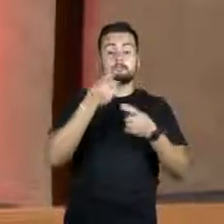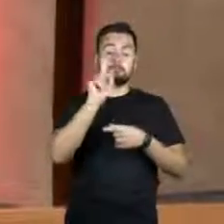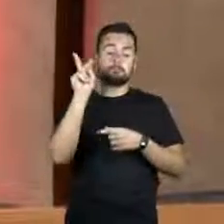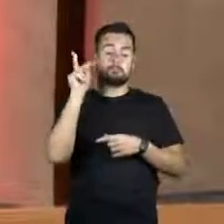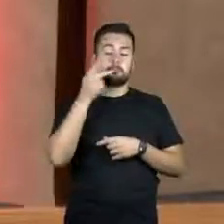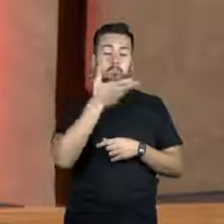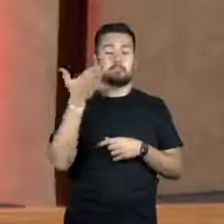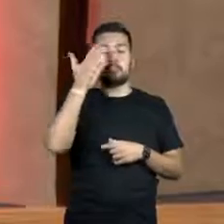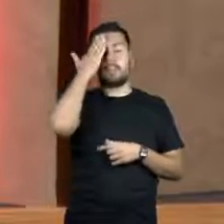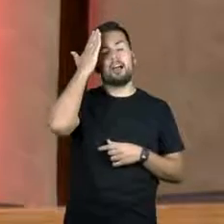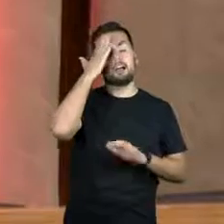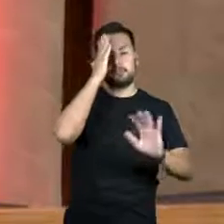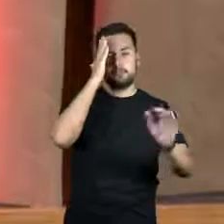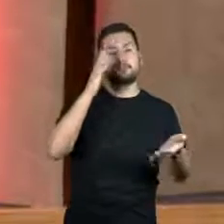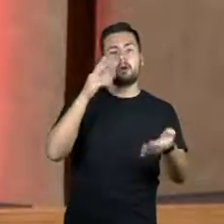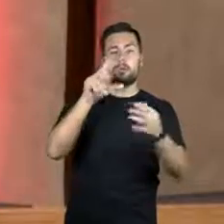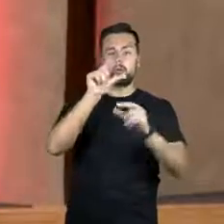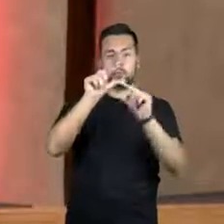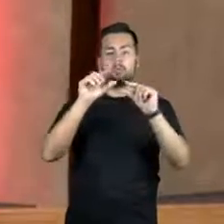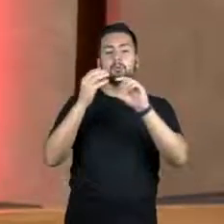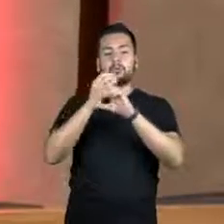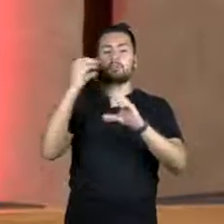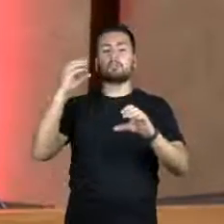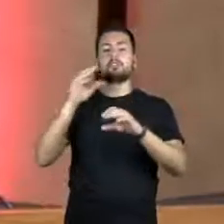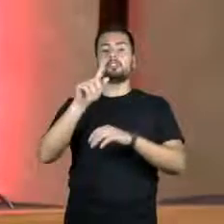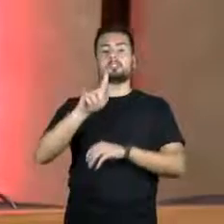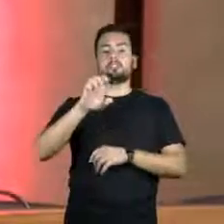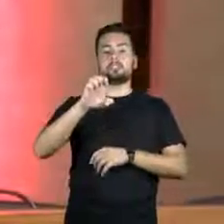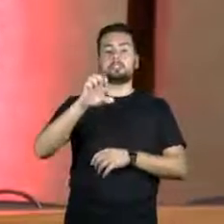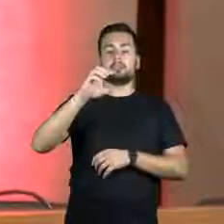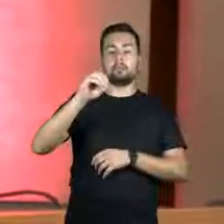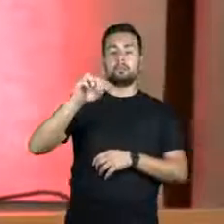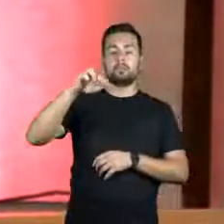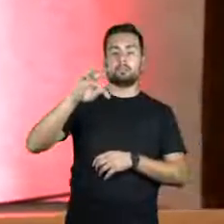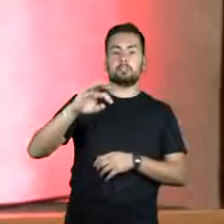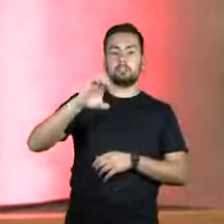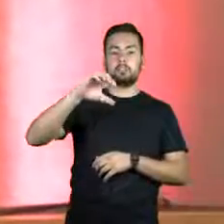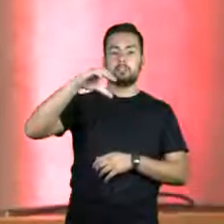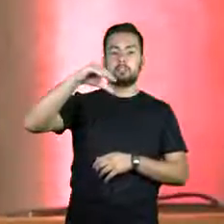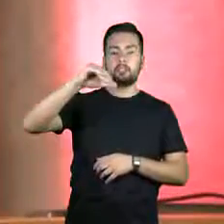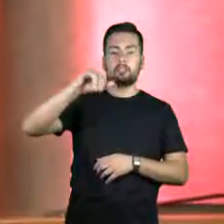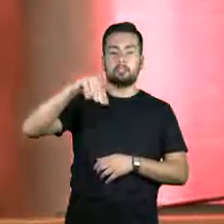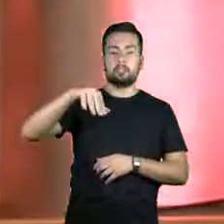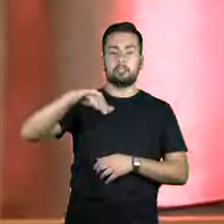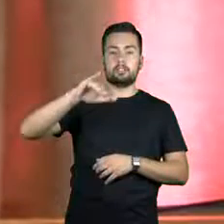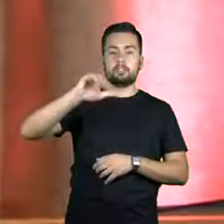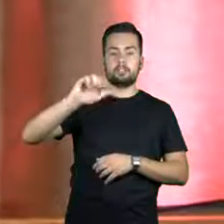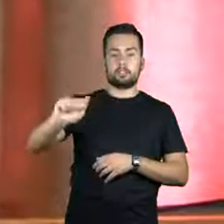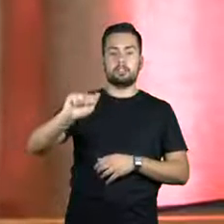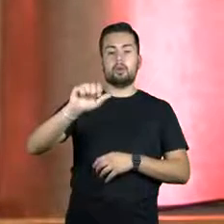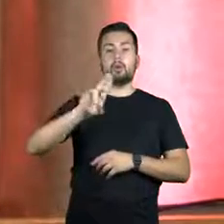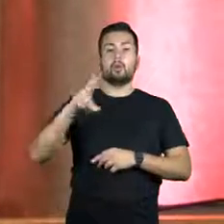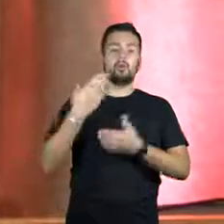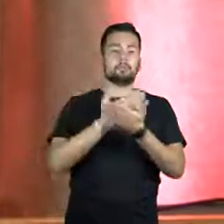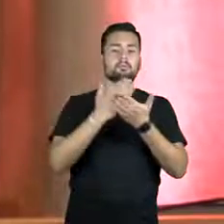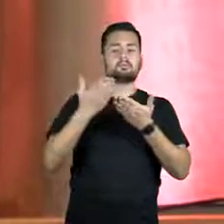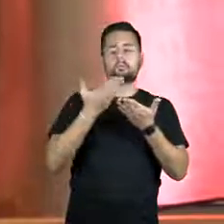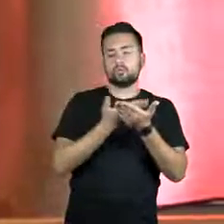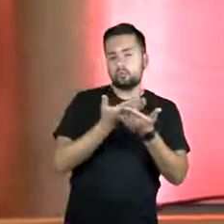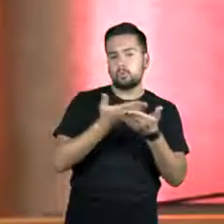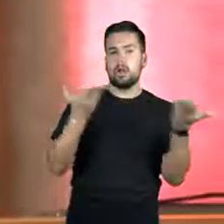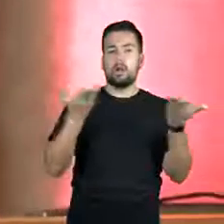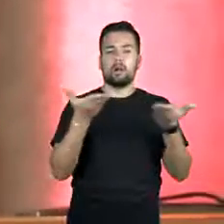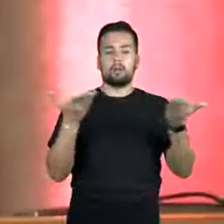para quem já entende um pouco da área de engenharia geotécnica, tá? Ou também está iniciando os estudos nessa área, nesse ramo, né?